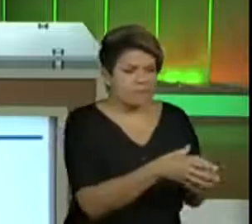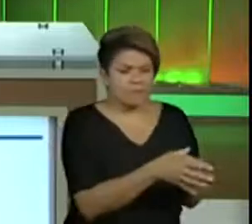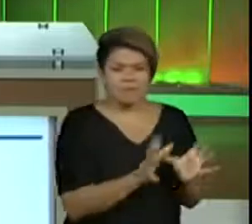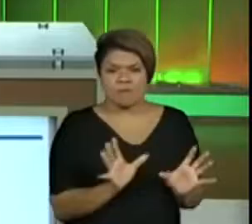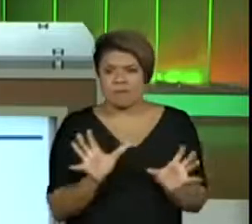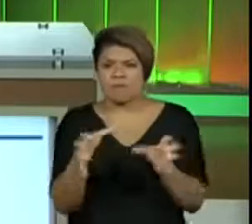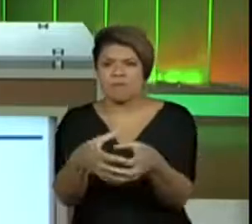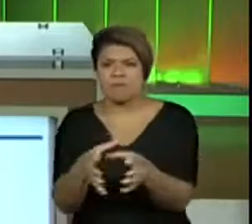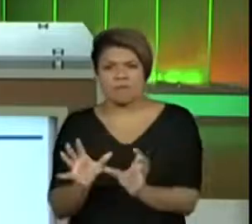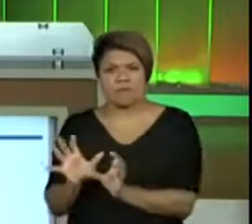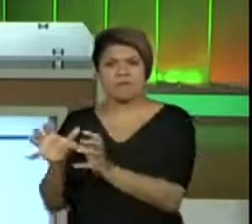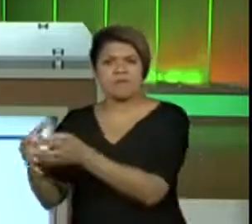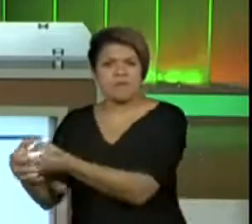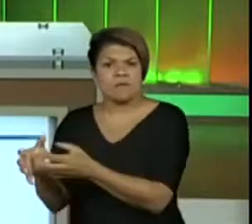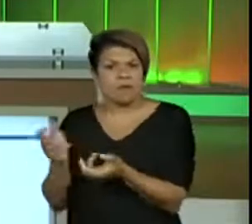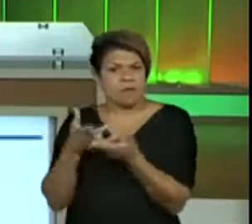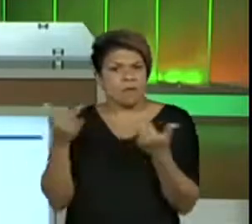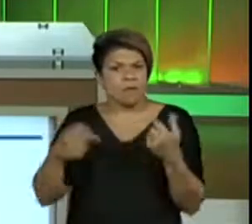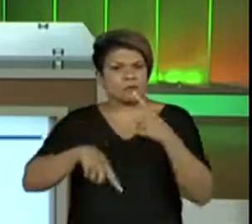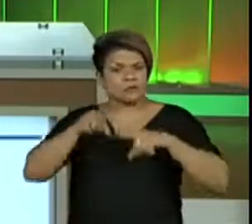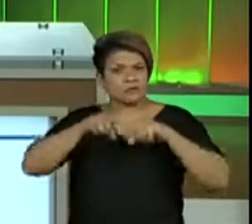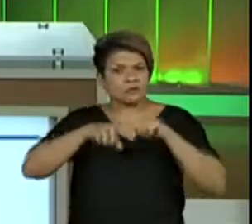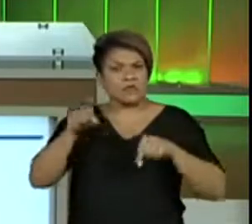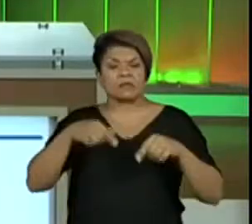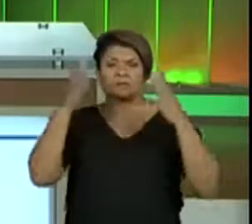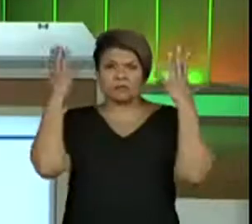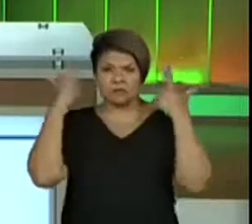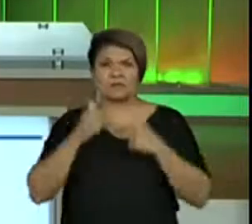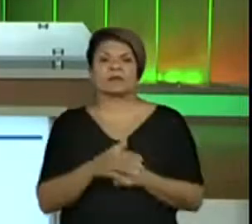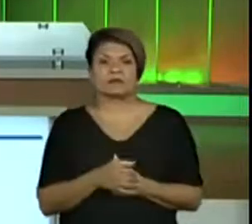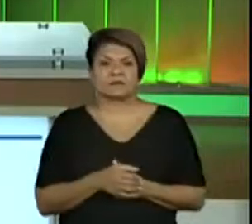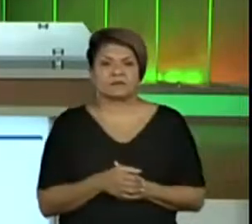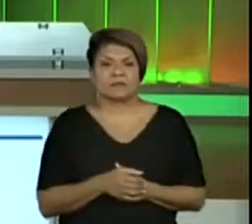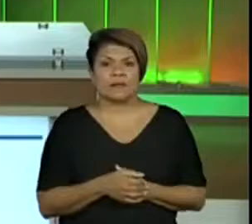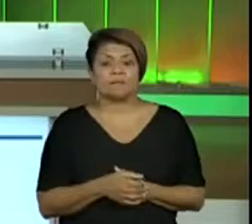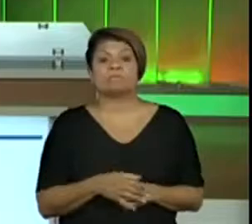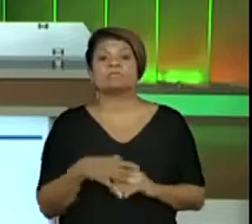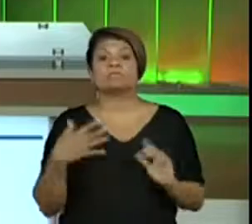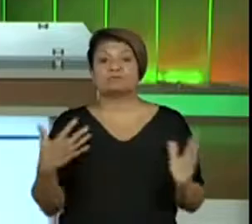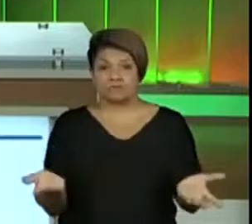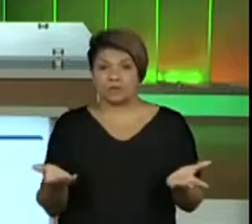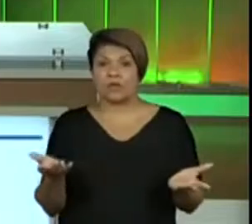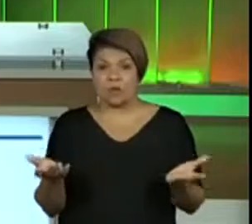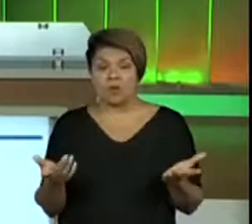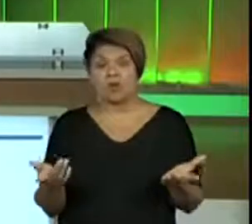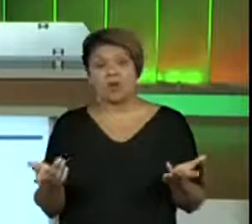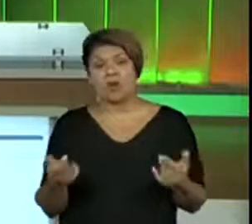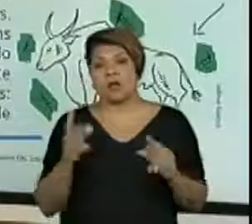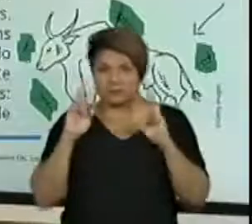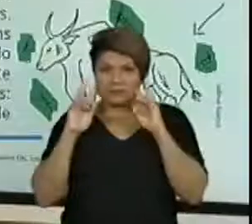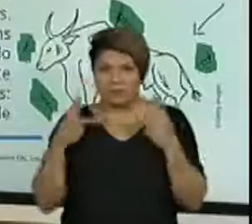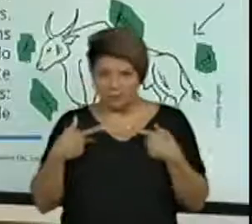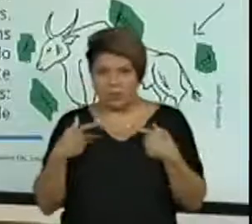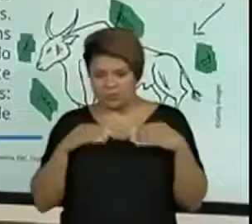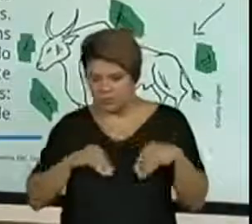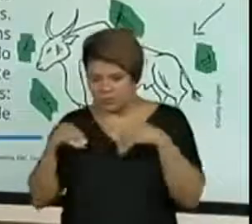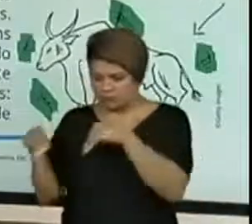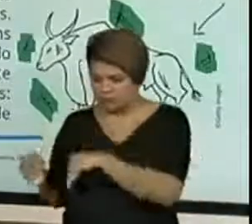animais, coisas, não é? Objetos. Enquanto o homem vivia como nômade,